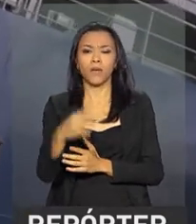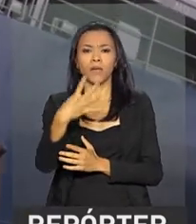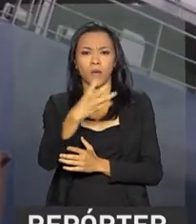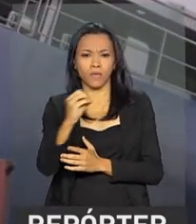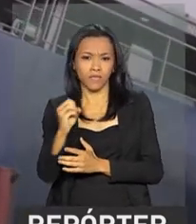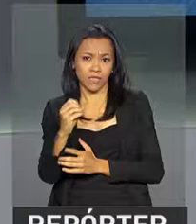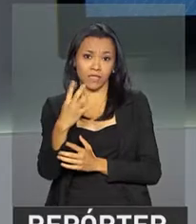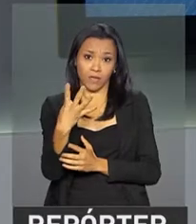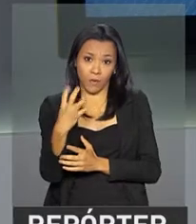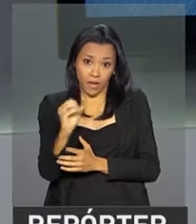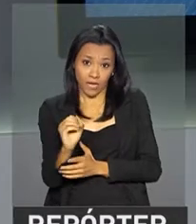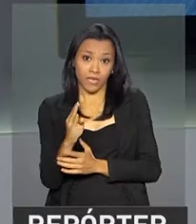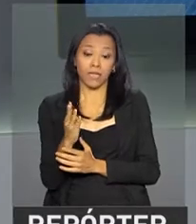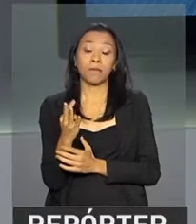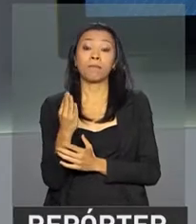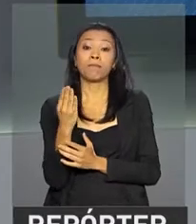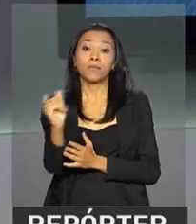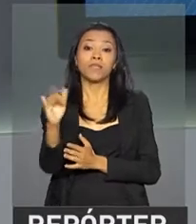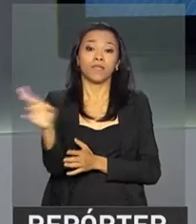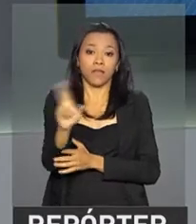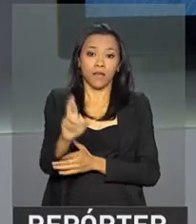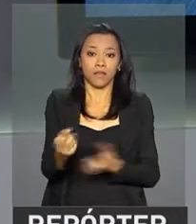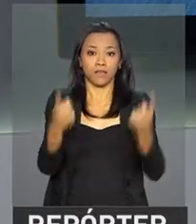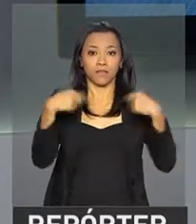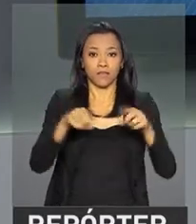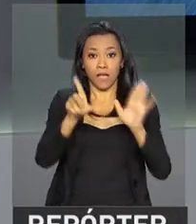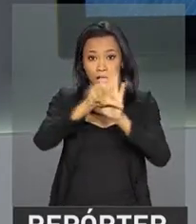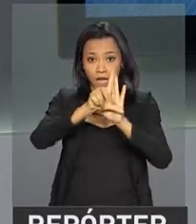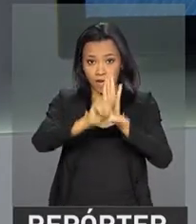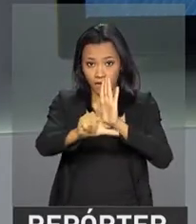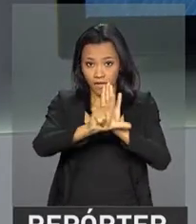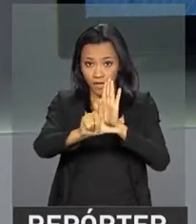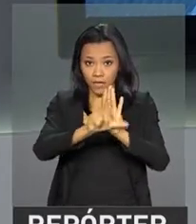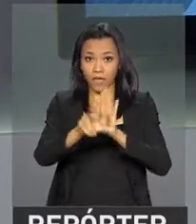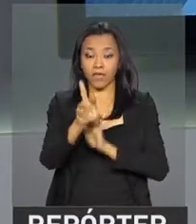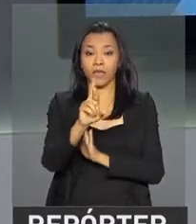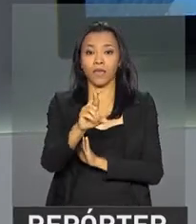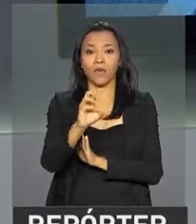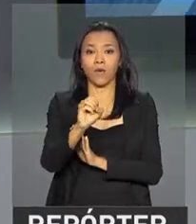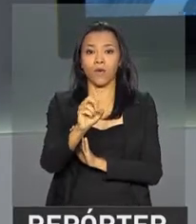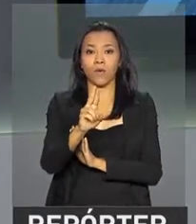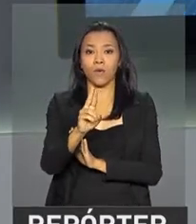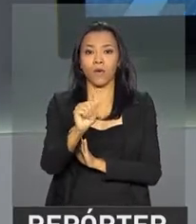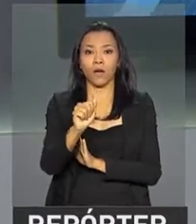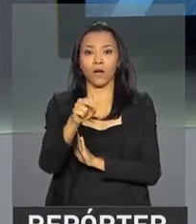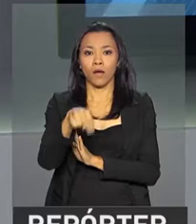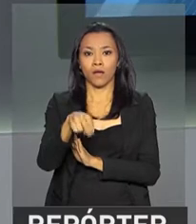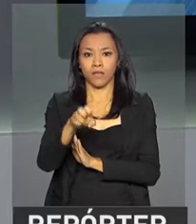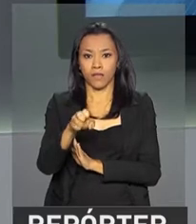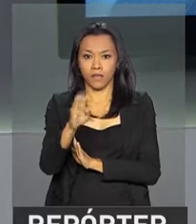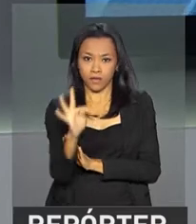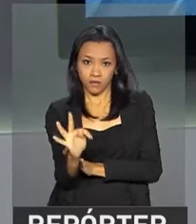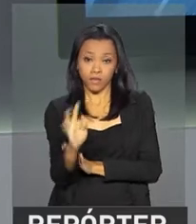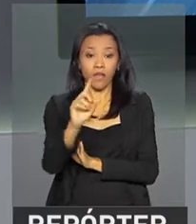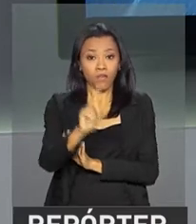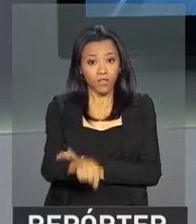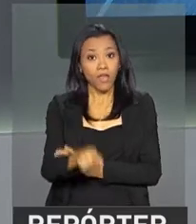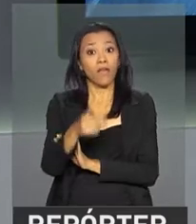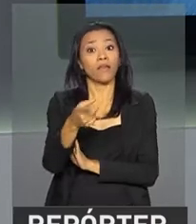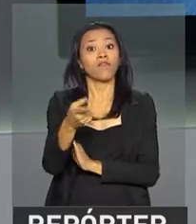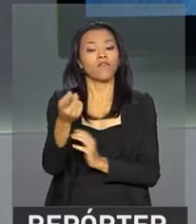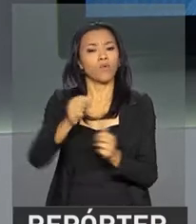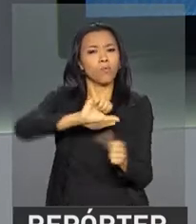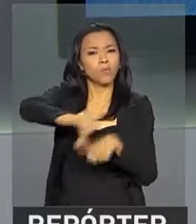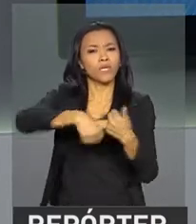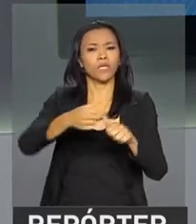reais a lei rouanet é o principal mecanismo de incentivo à cultura no país foram anunciadas mudanças na